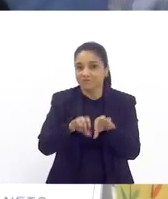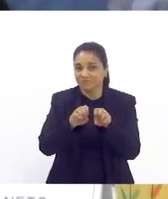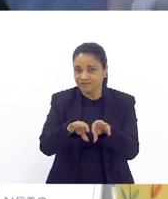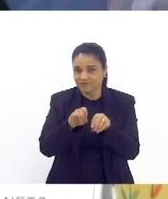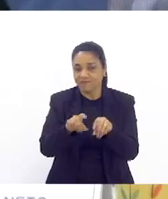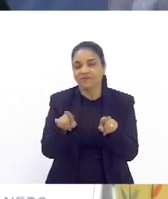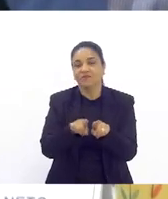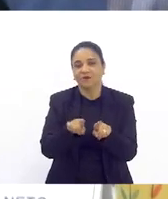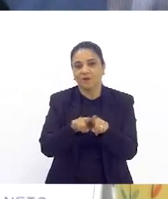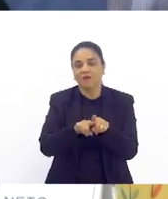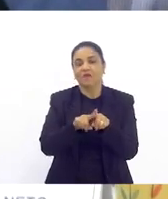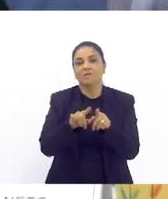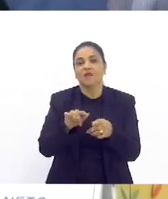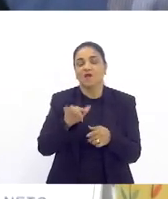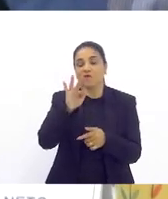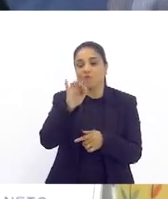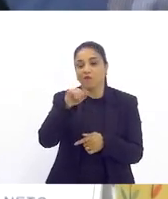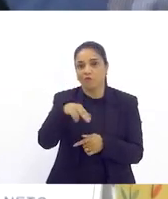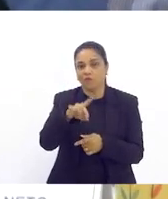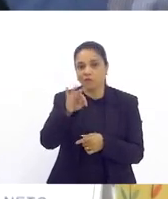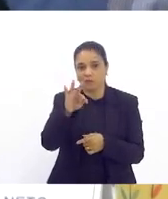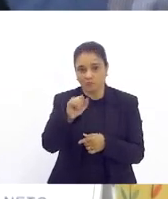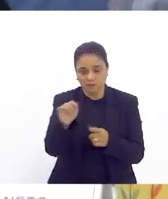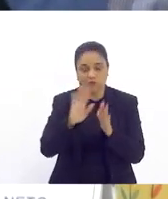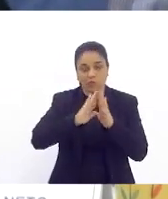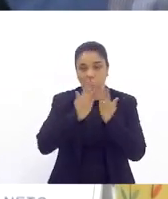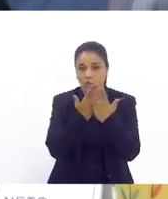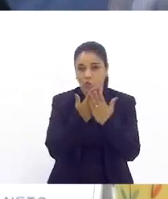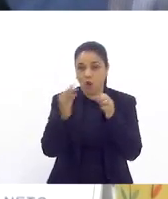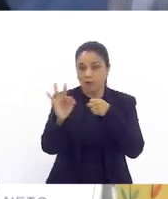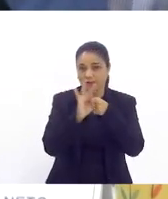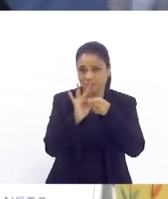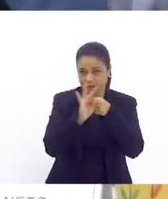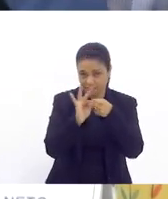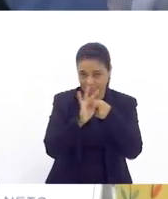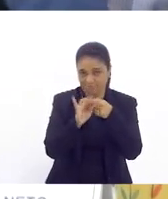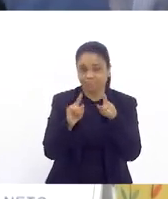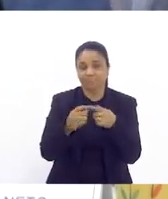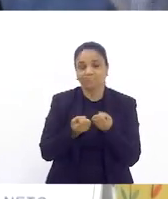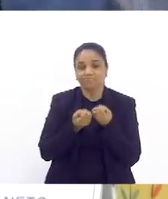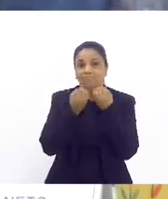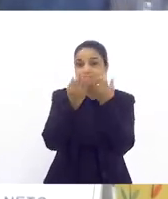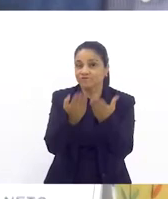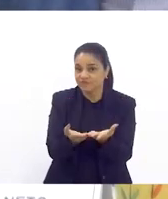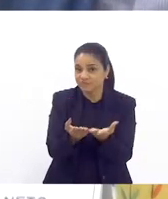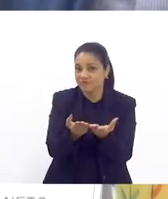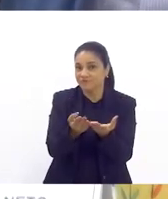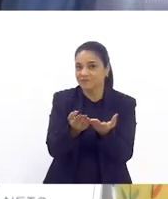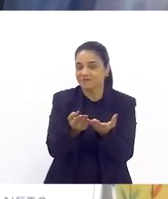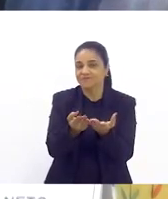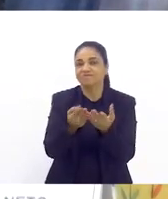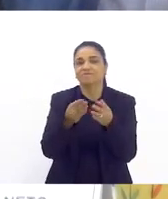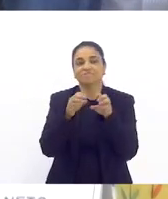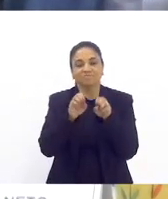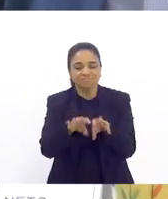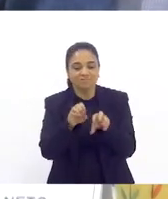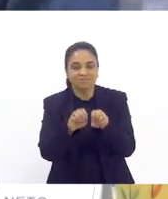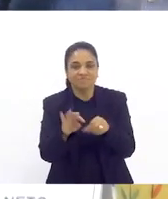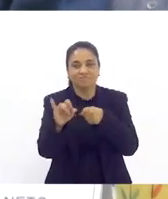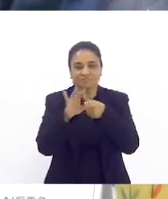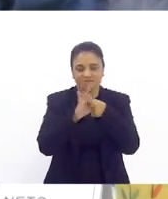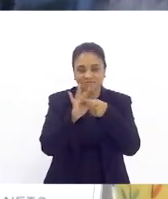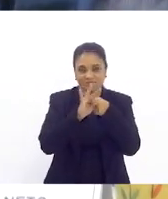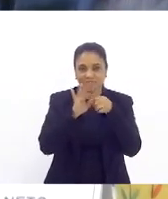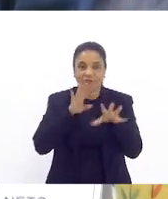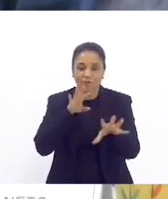pela Fundação de Apoio à escola técnica que tem a a missão de oferecer ensino técnico e